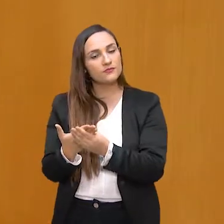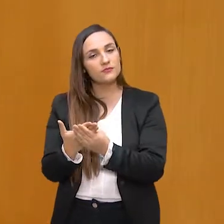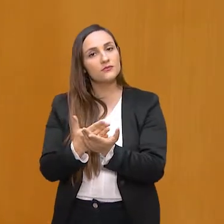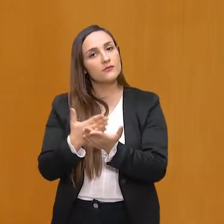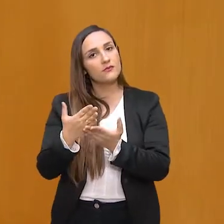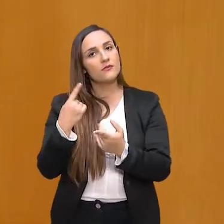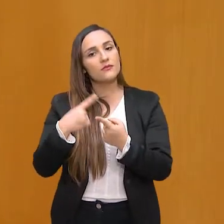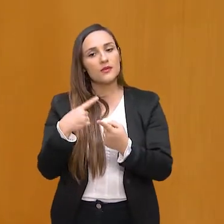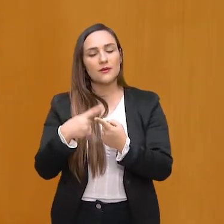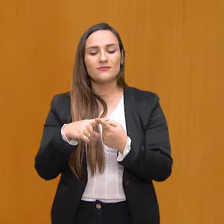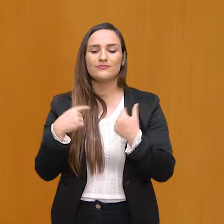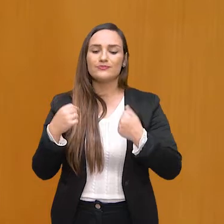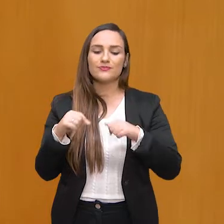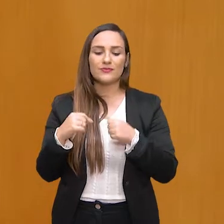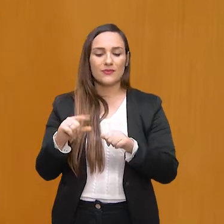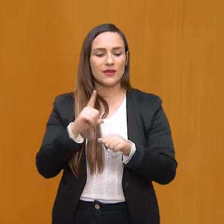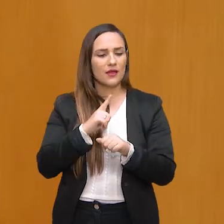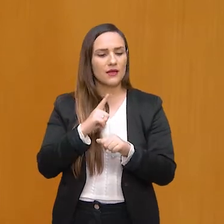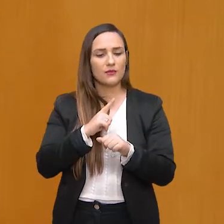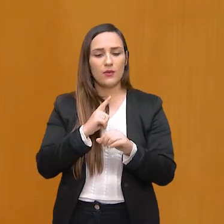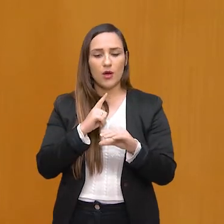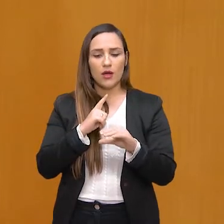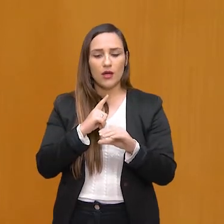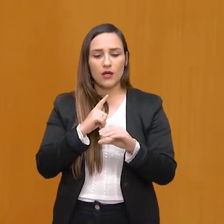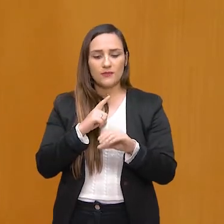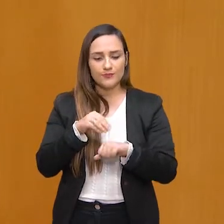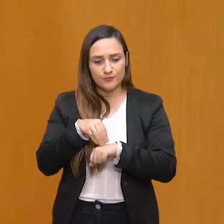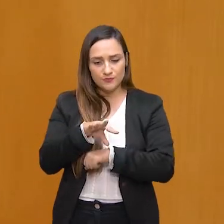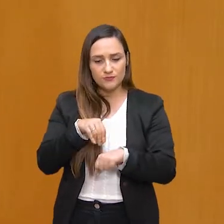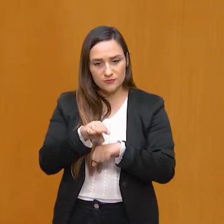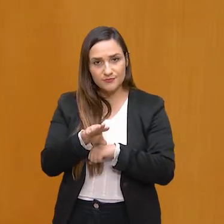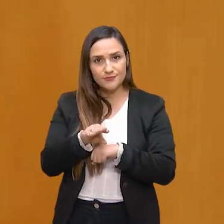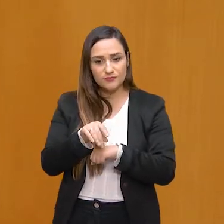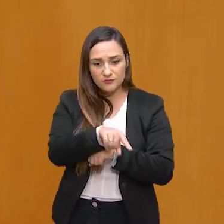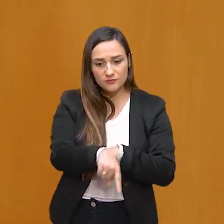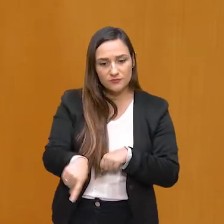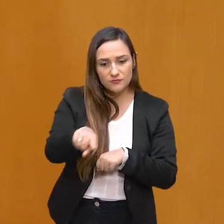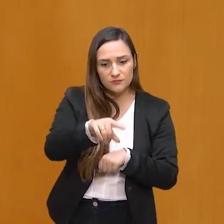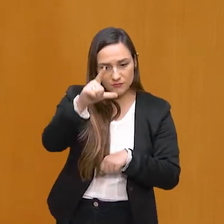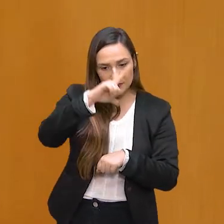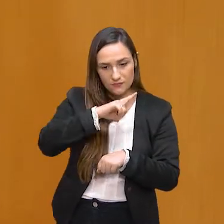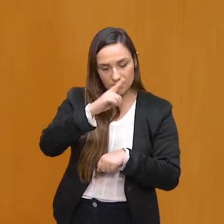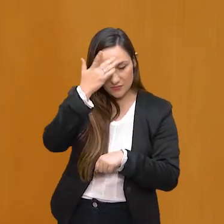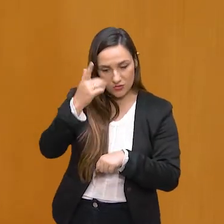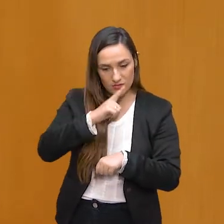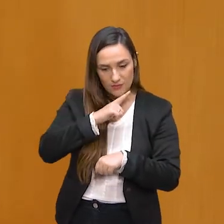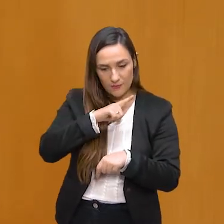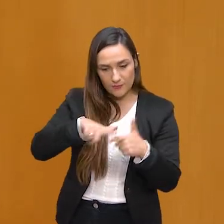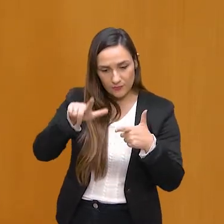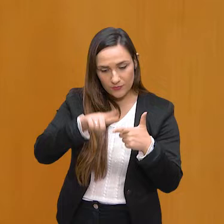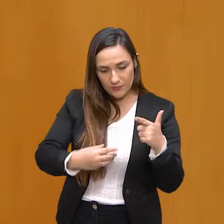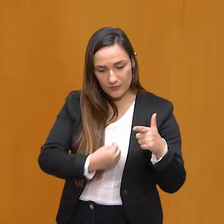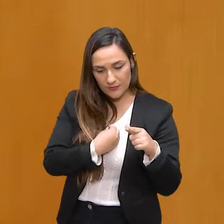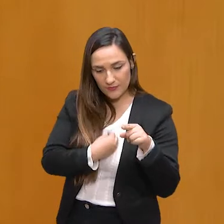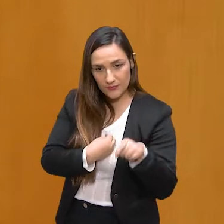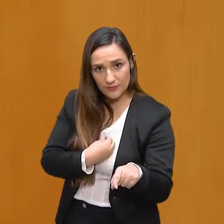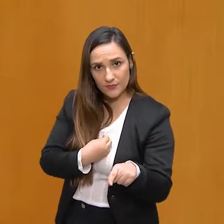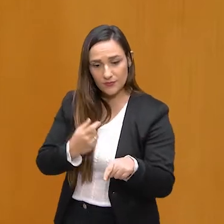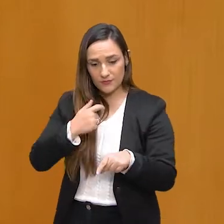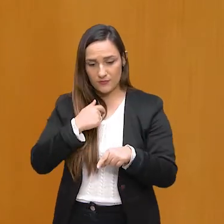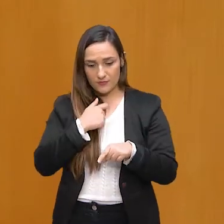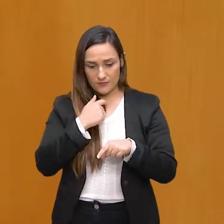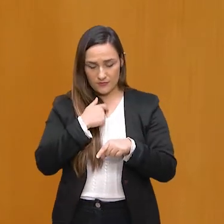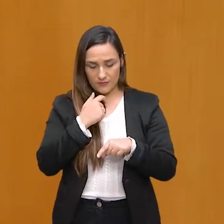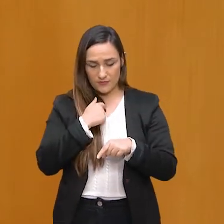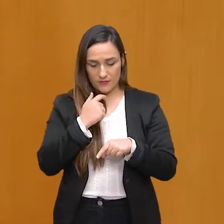surgiu a partir do momento da necessidade de ter um canal, vou chamar assim, de comunicação entre as pessoas que tinham seus problemas na vida